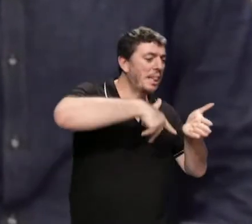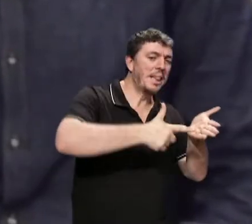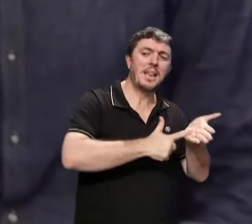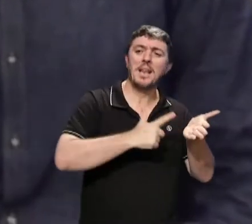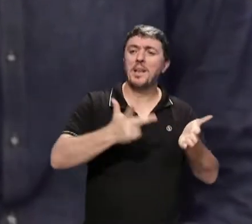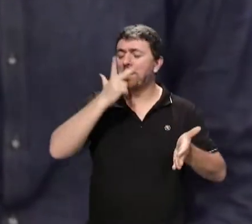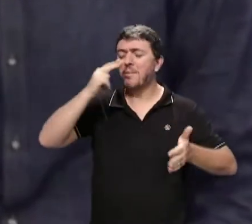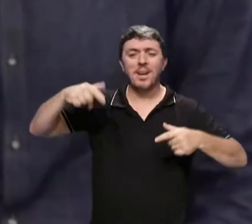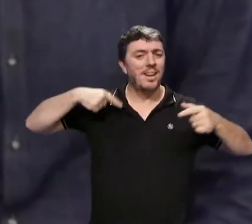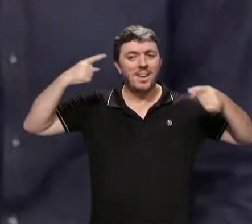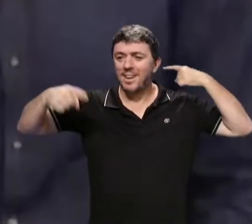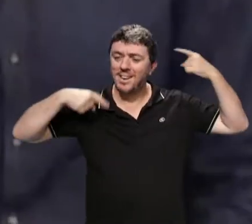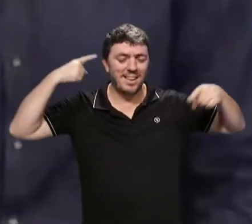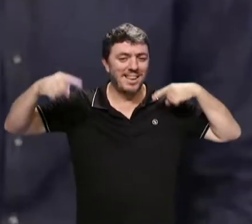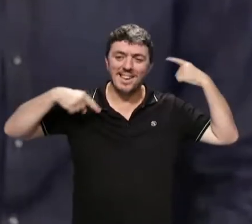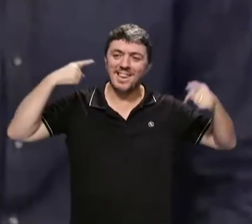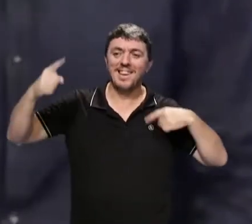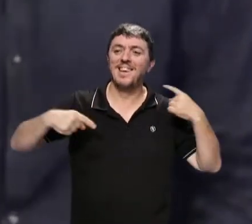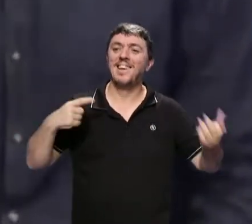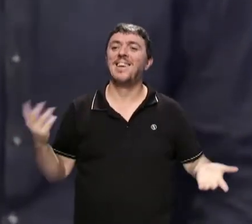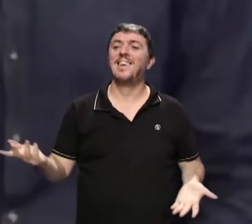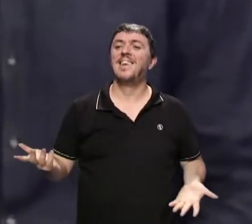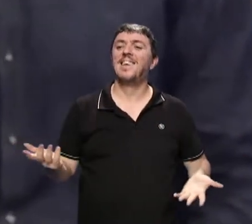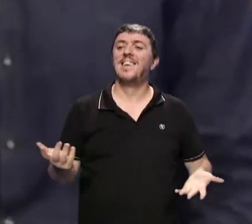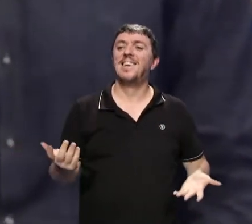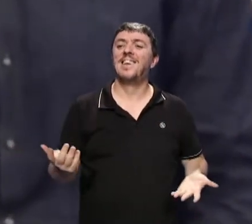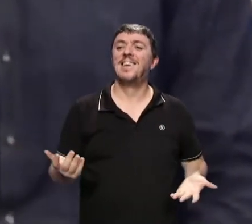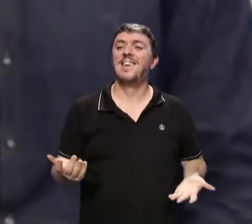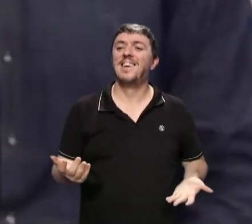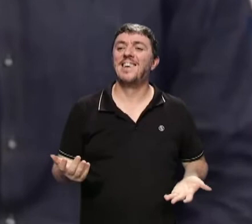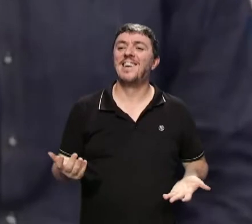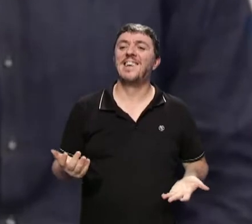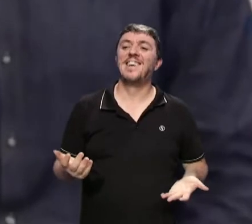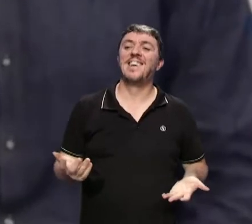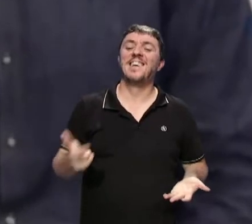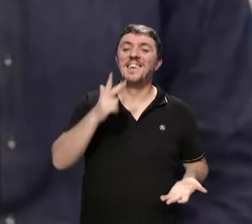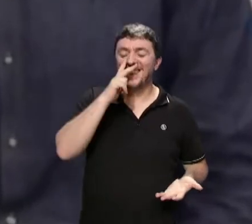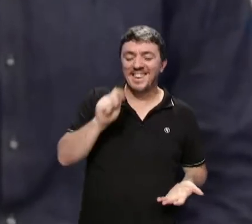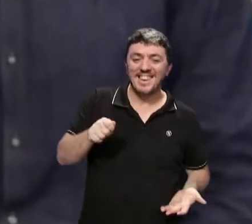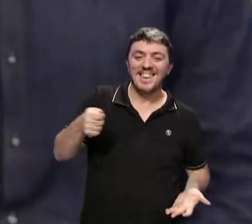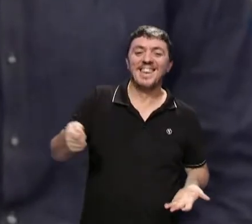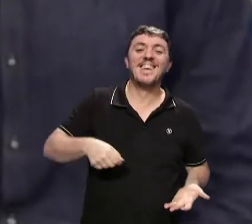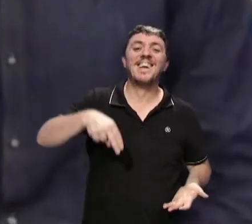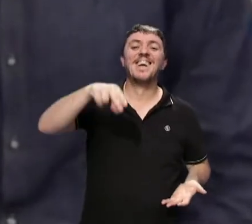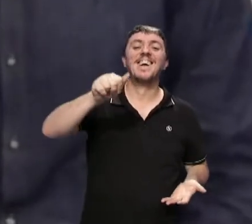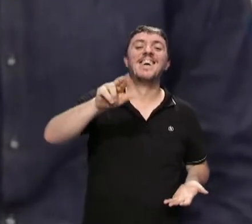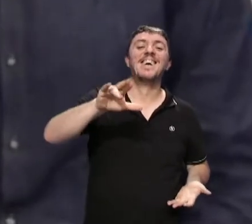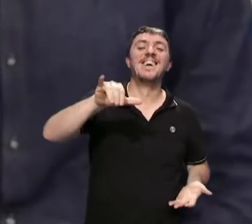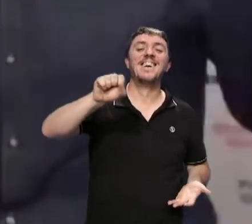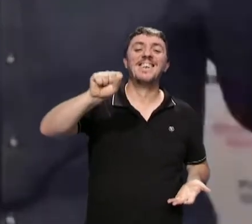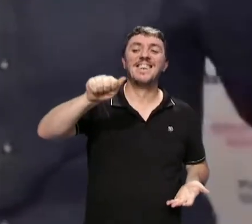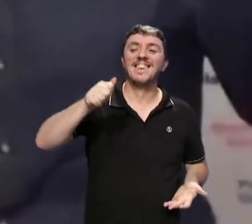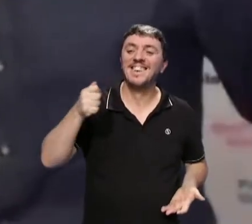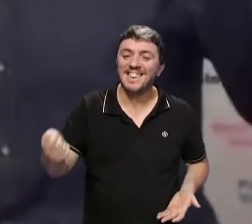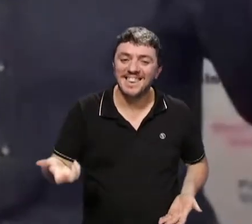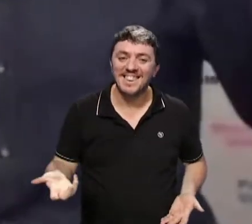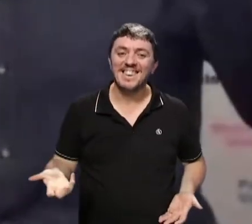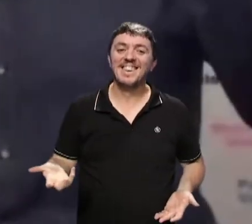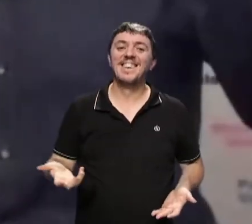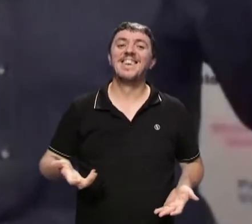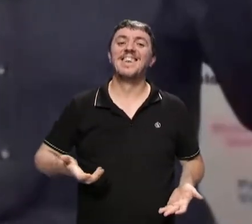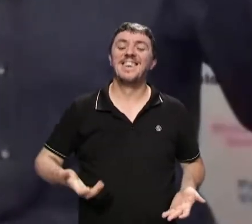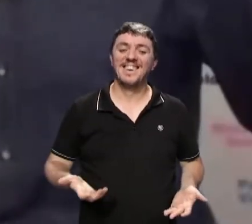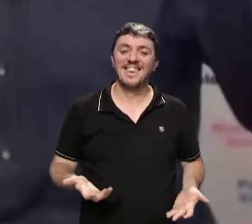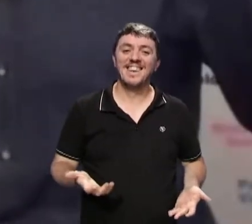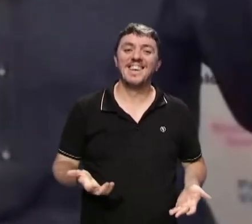assim. Você faz essas maluquices. Ele é a nossa Narcisa de calça. Ah, que loucura.